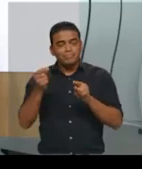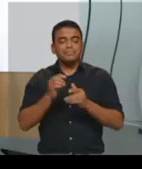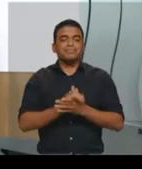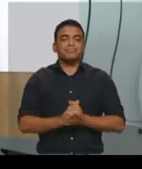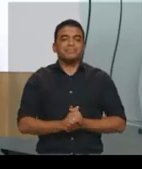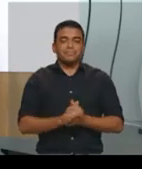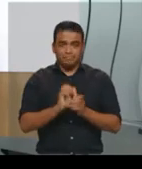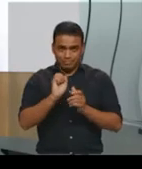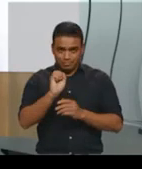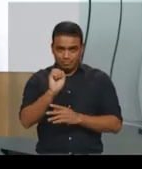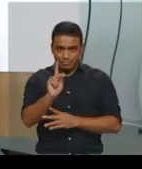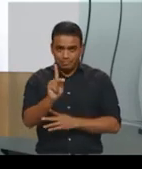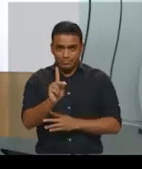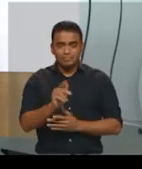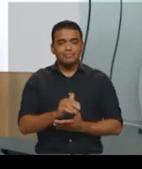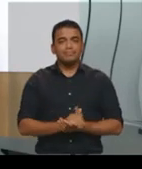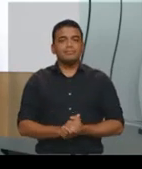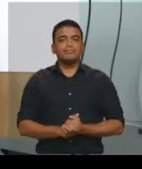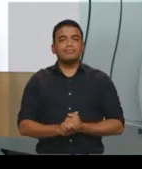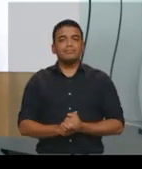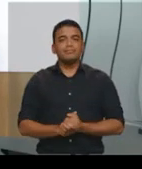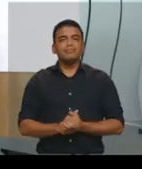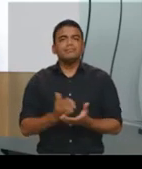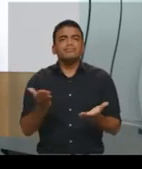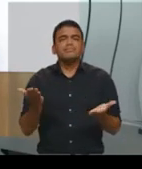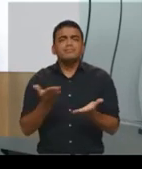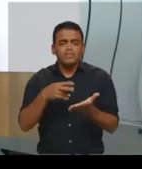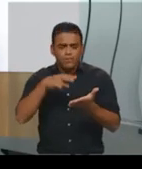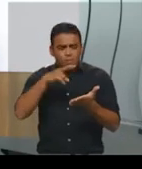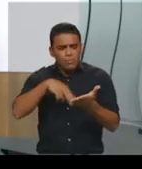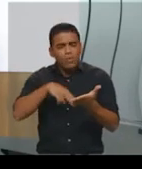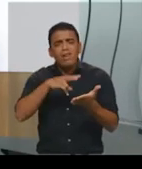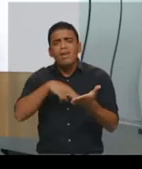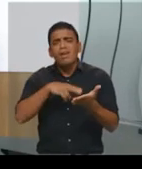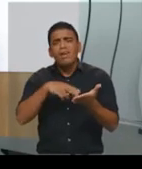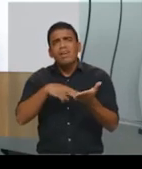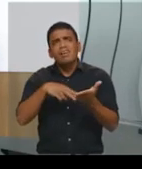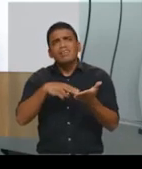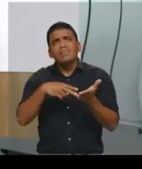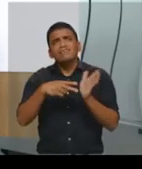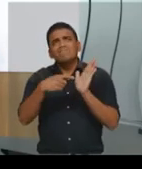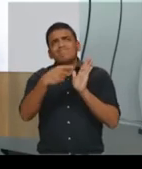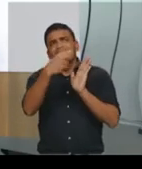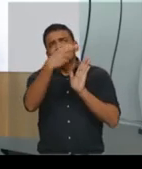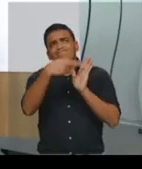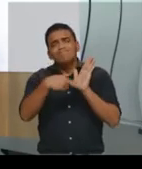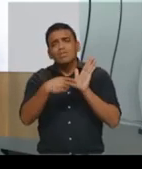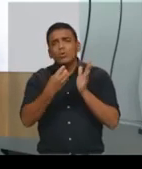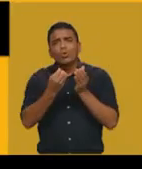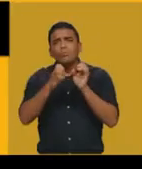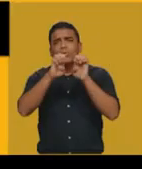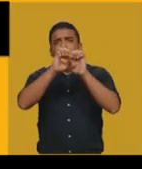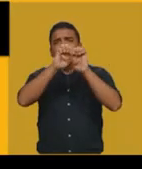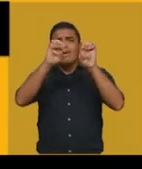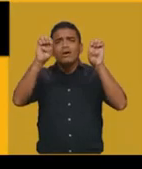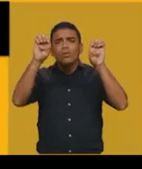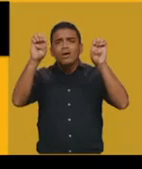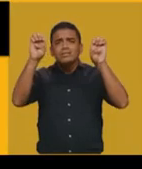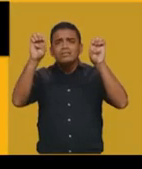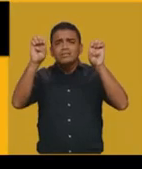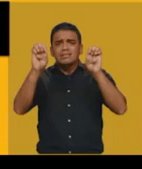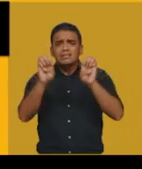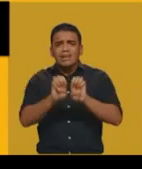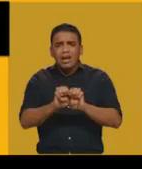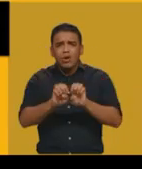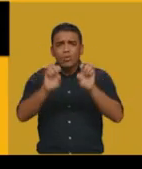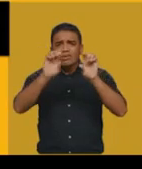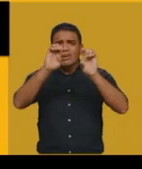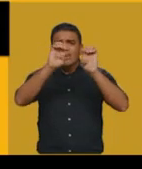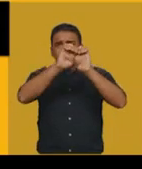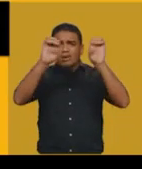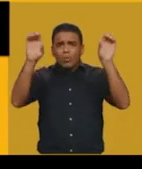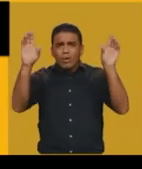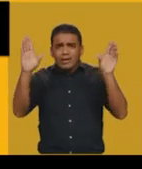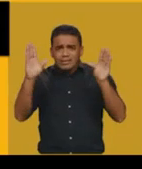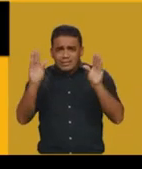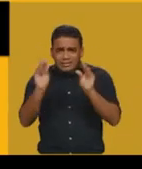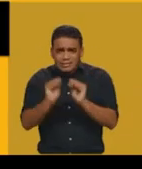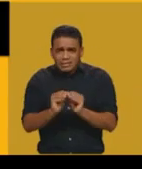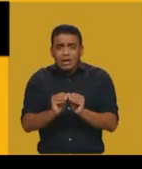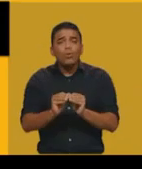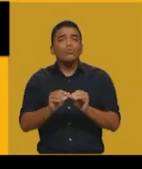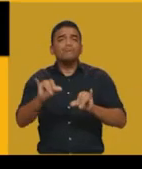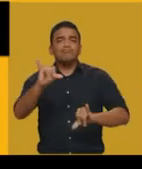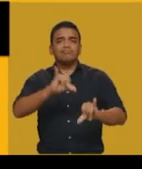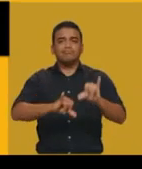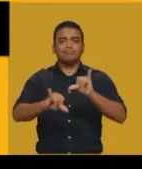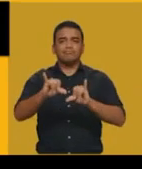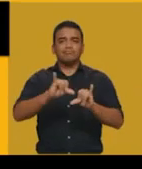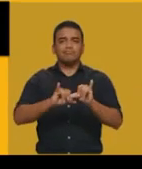Bom, então vamos ler agora como a gente consegue ler uma equação química. Então, eu trouxe para vocês a